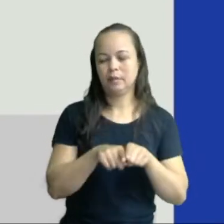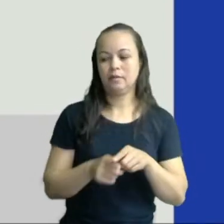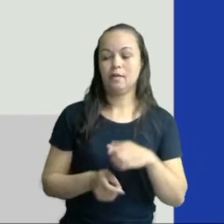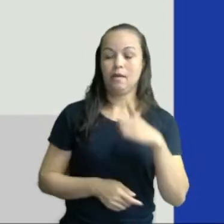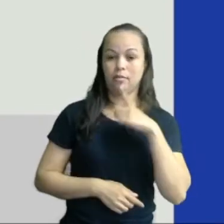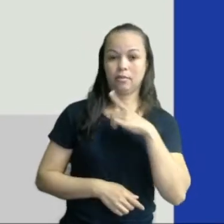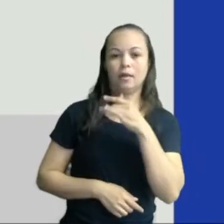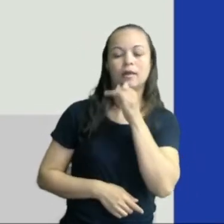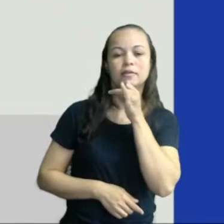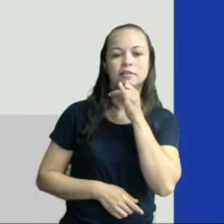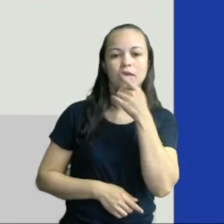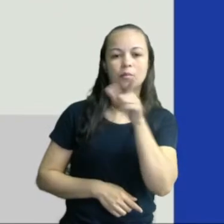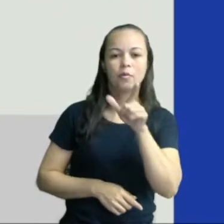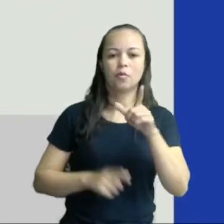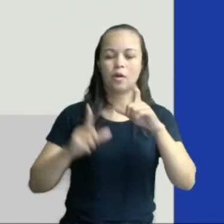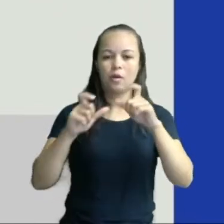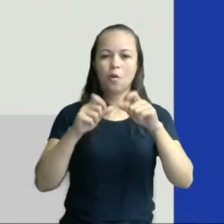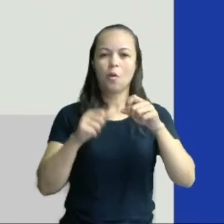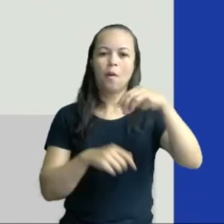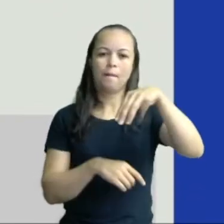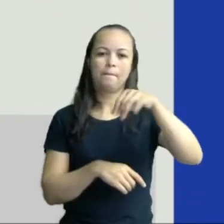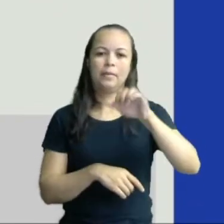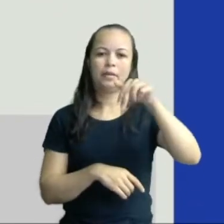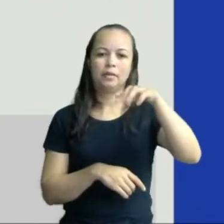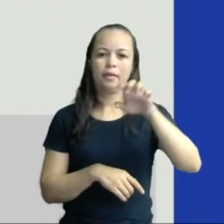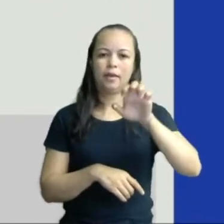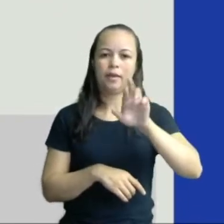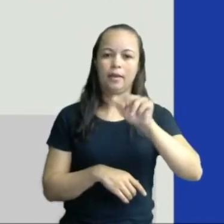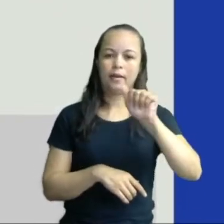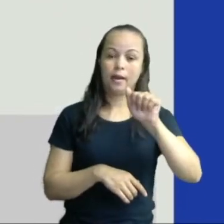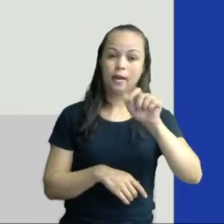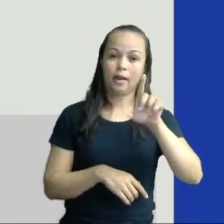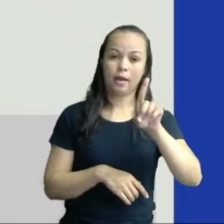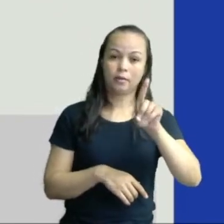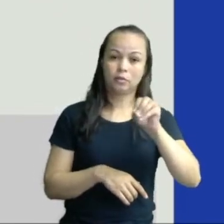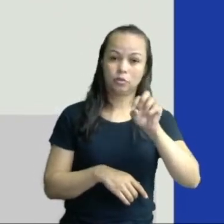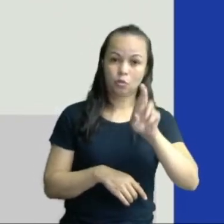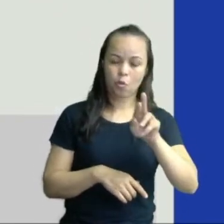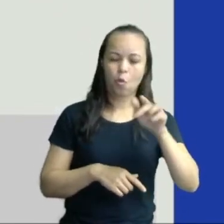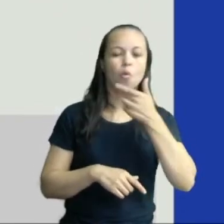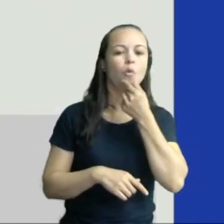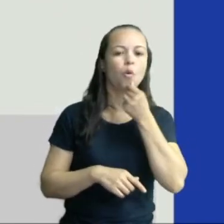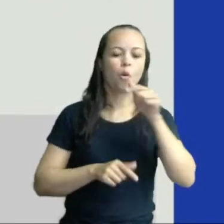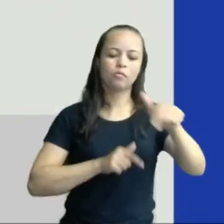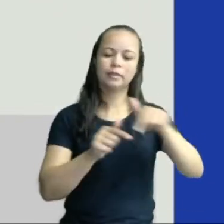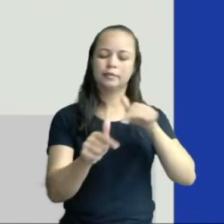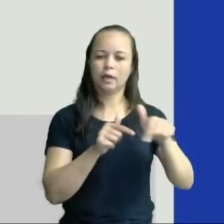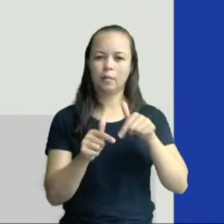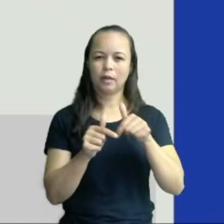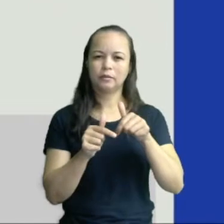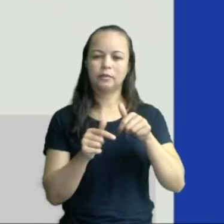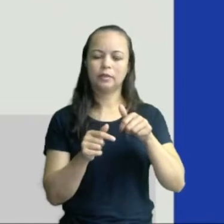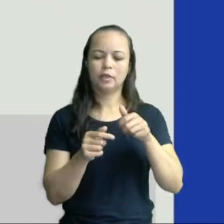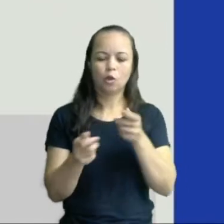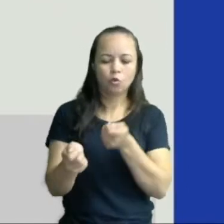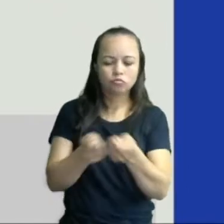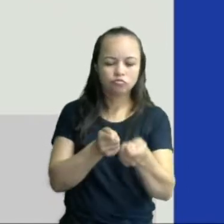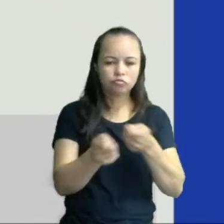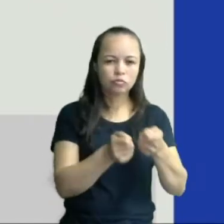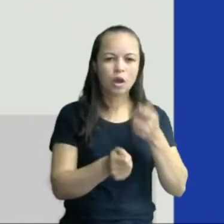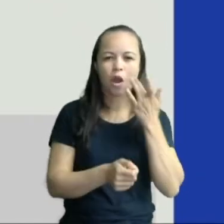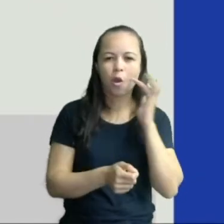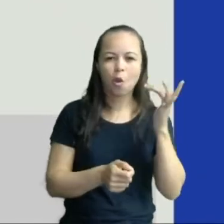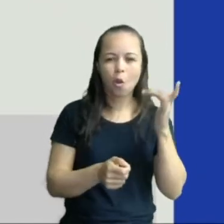exemplo de um minerador trabalhando e tentando extrair ouro.